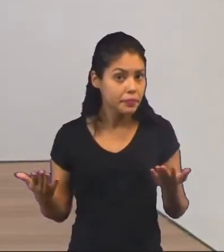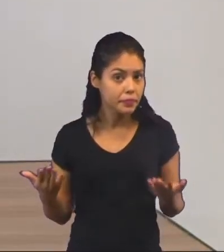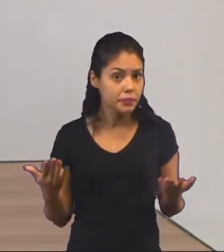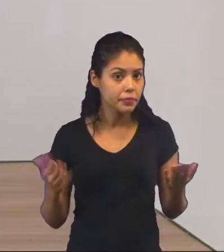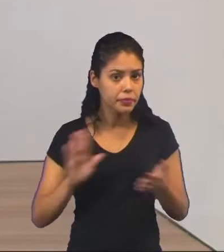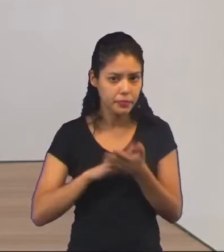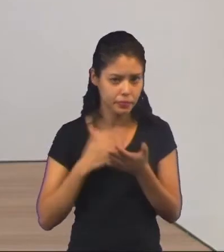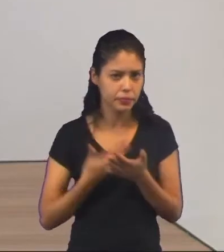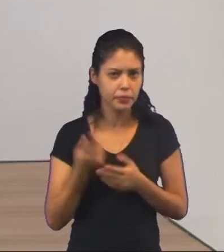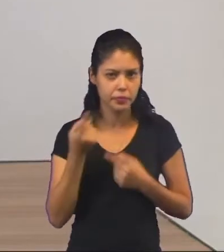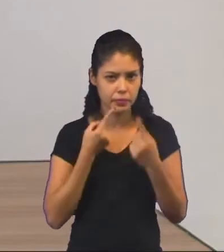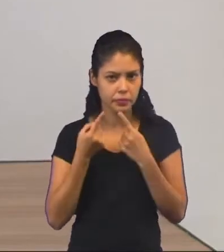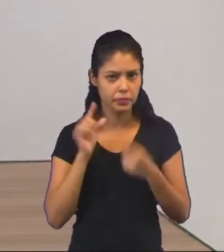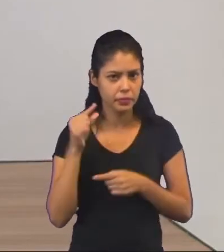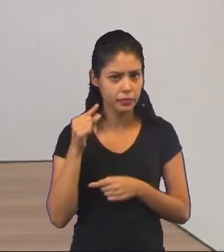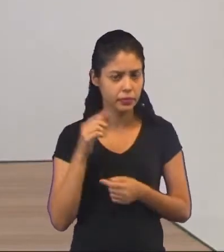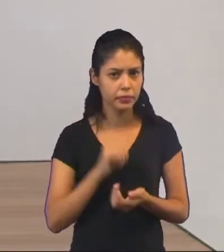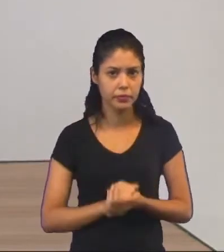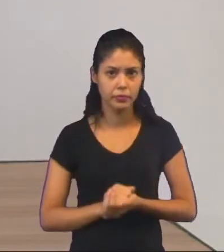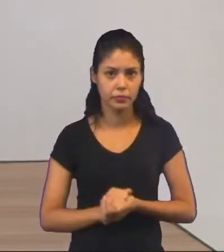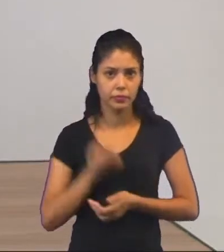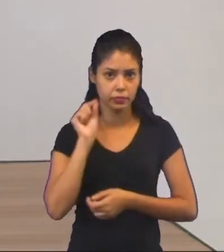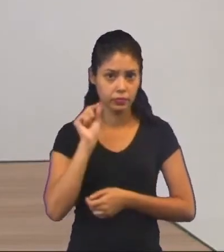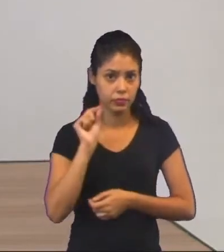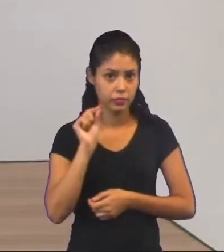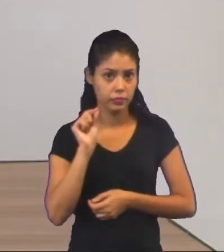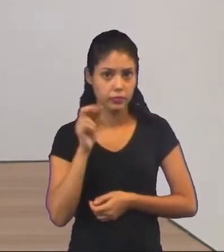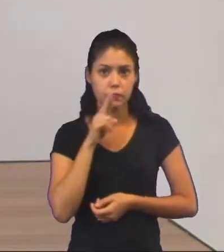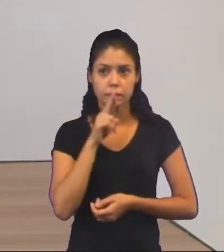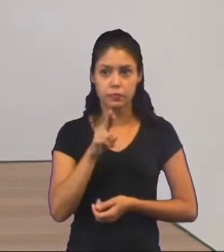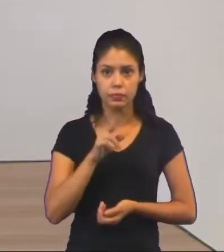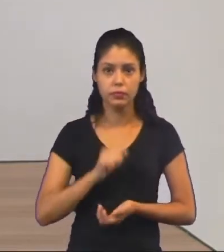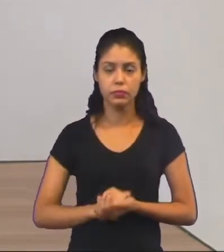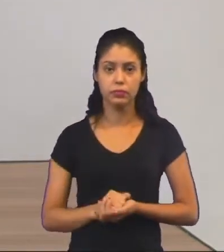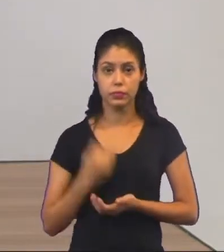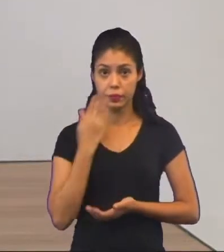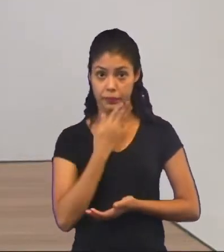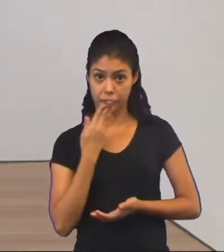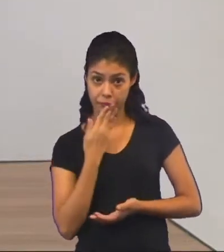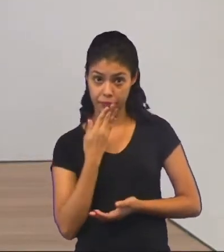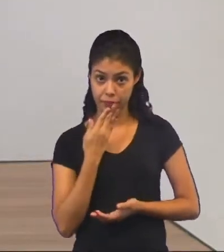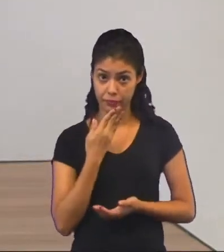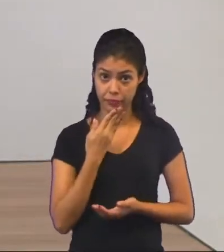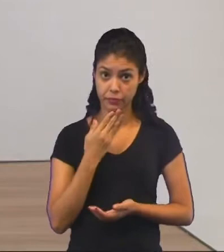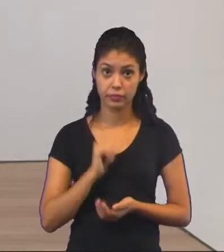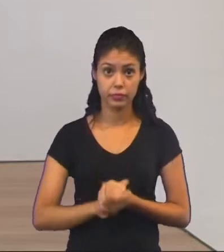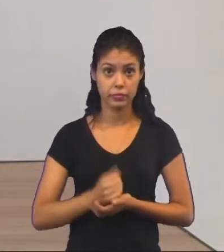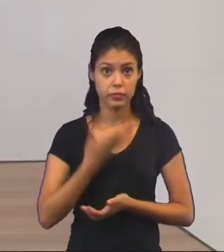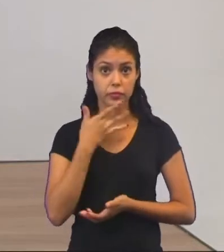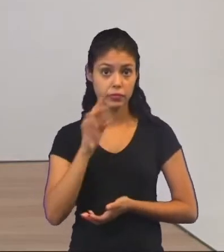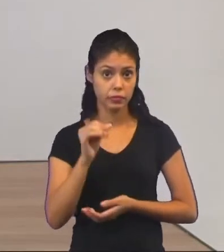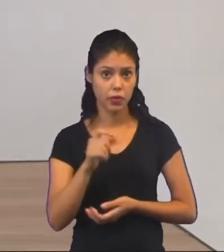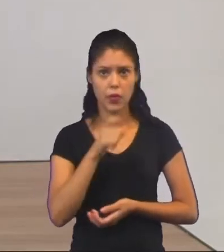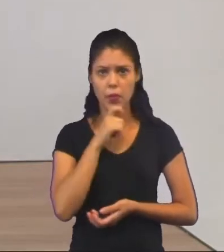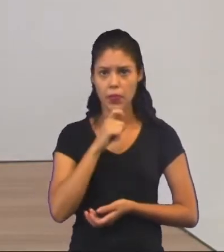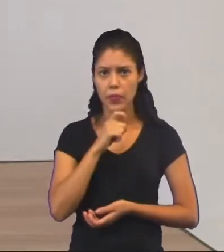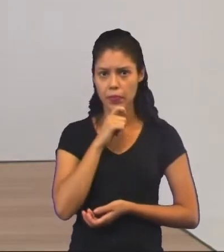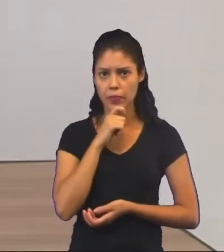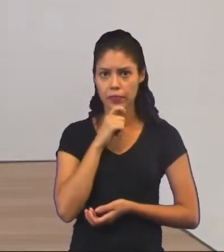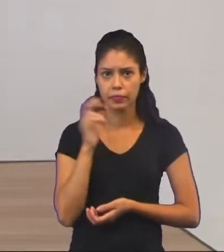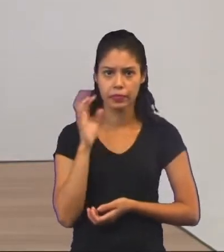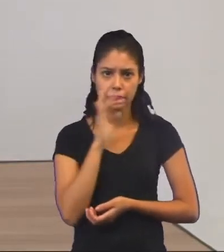Vamos interpretar, vamos conversar um pouquinho sobre essa receita. O que que você me responde? Doce ou salgado? Quente ou